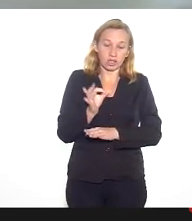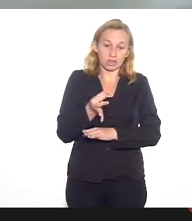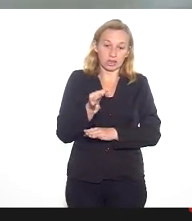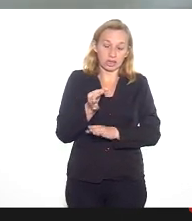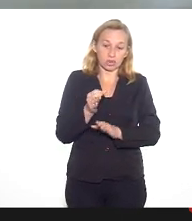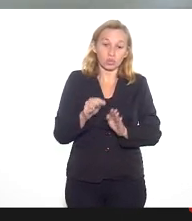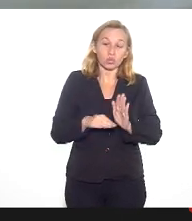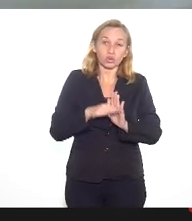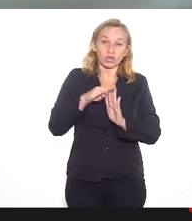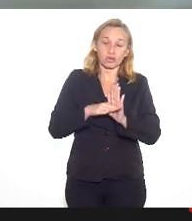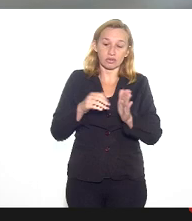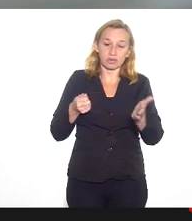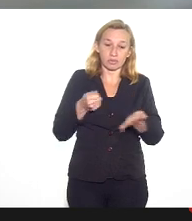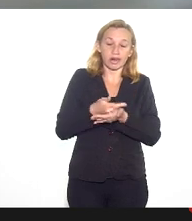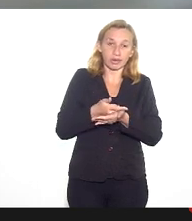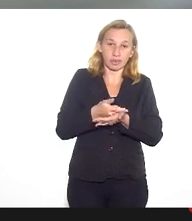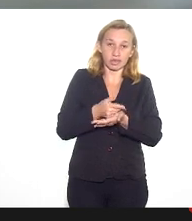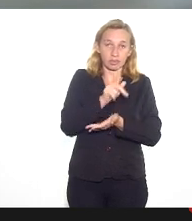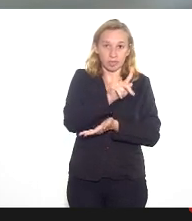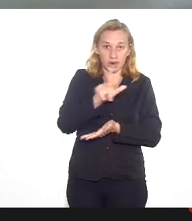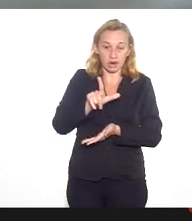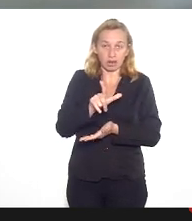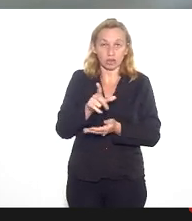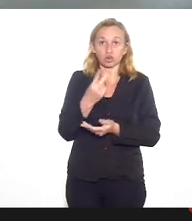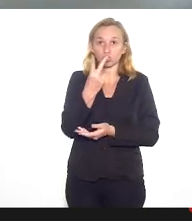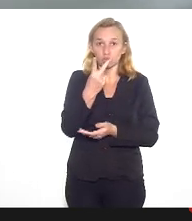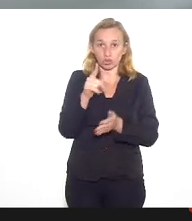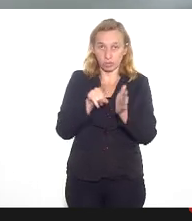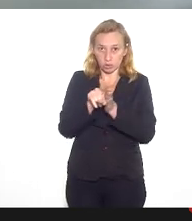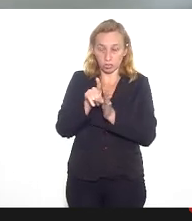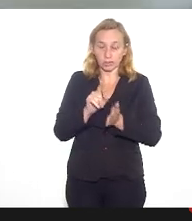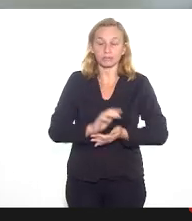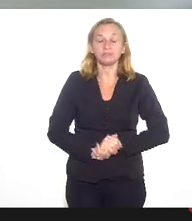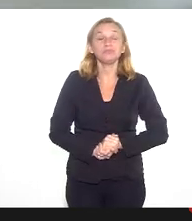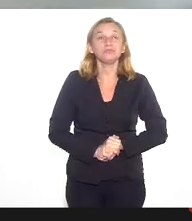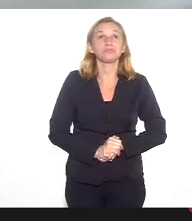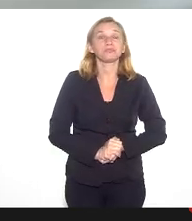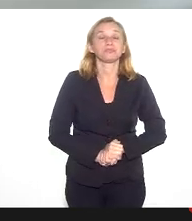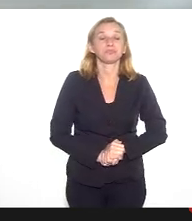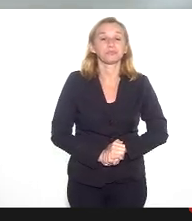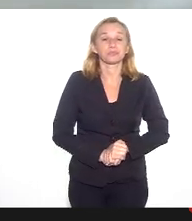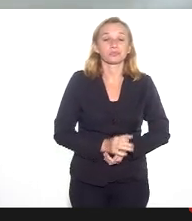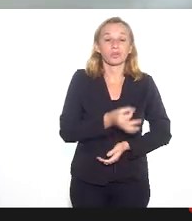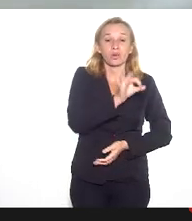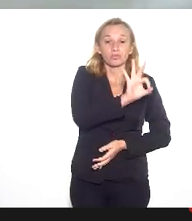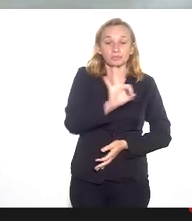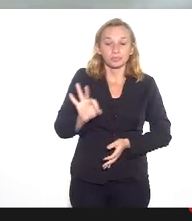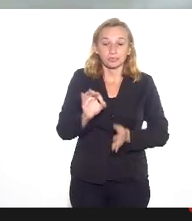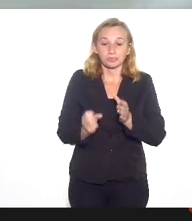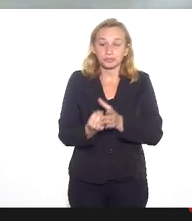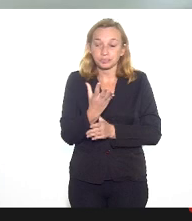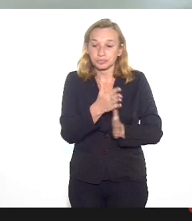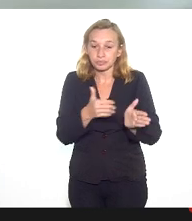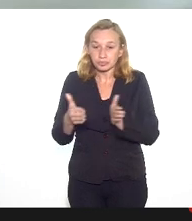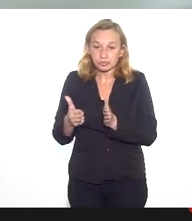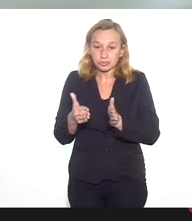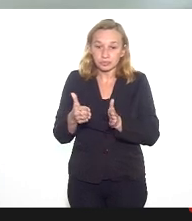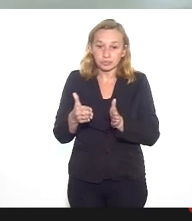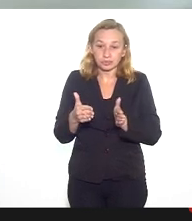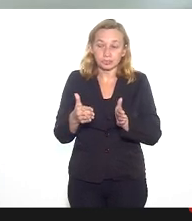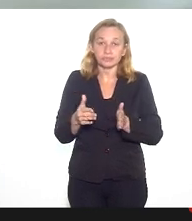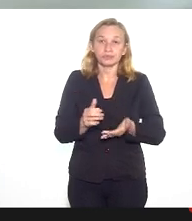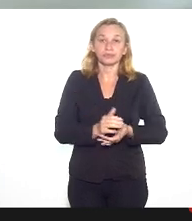eu faria duas perguntas. Que percentual de produção média esse campo